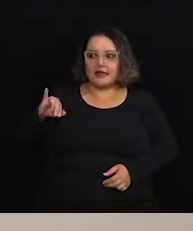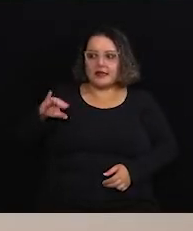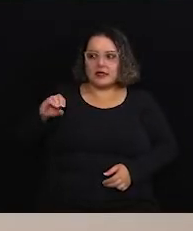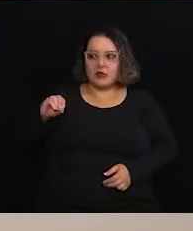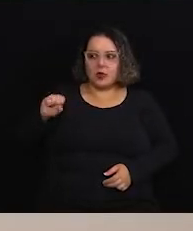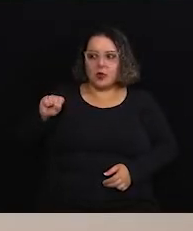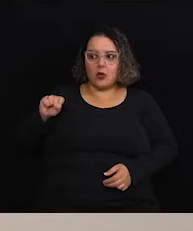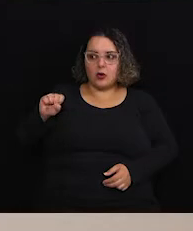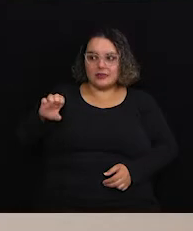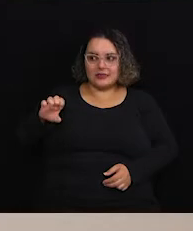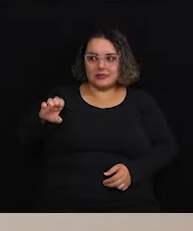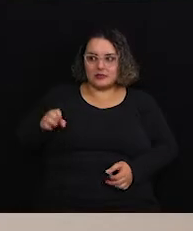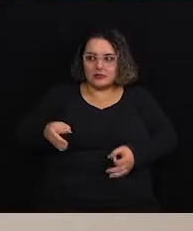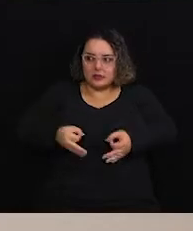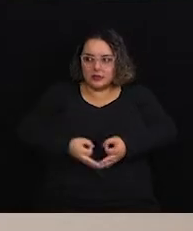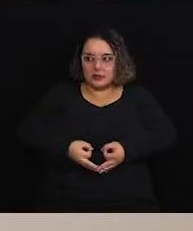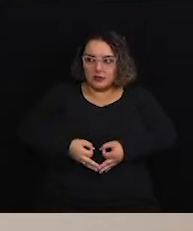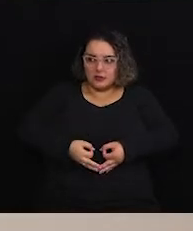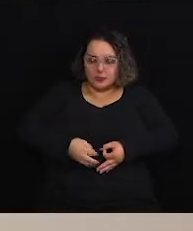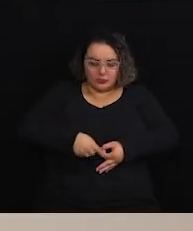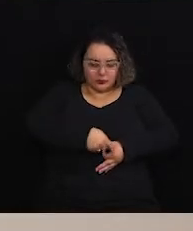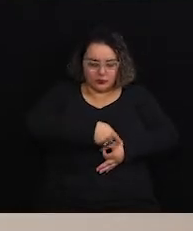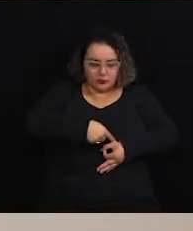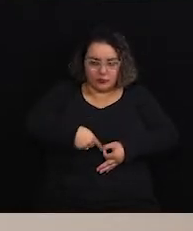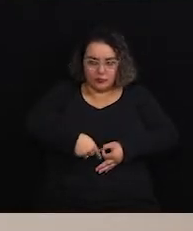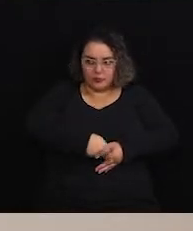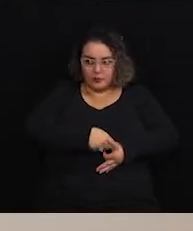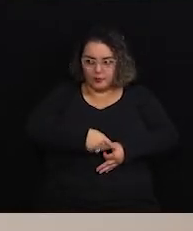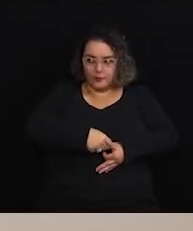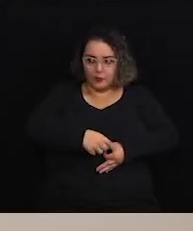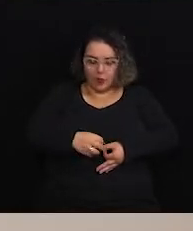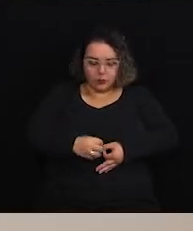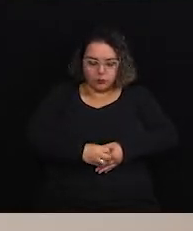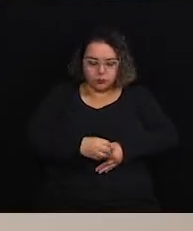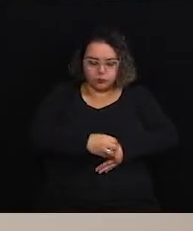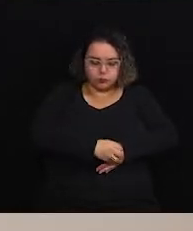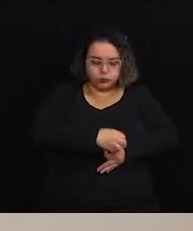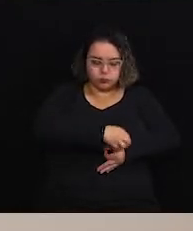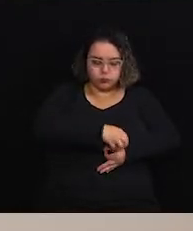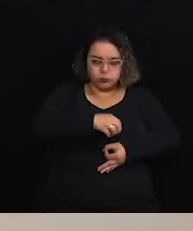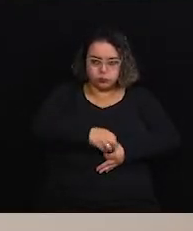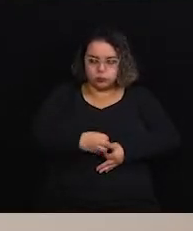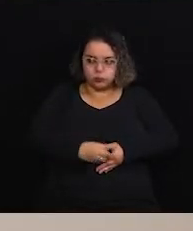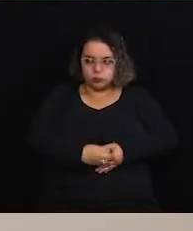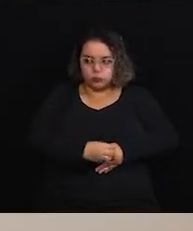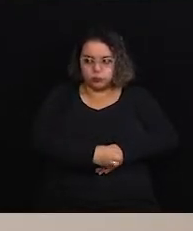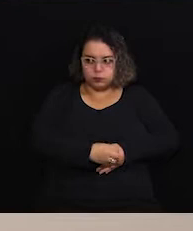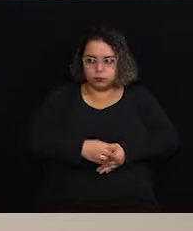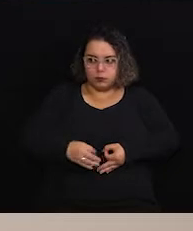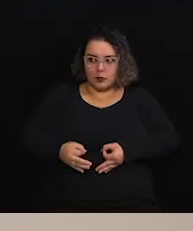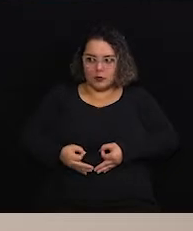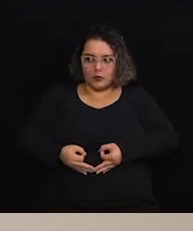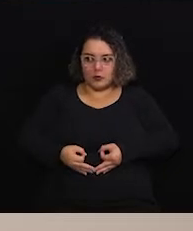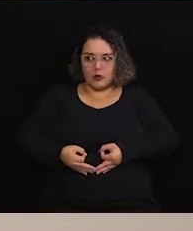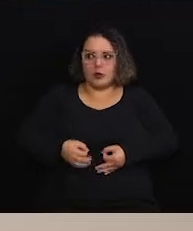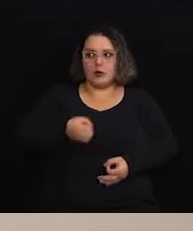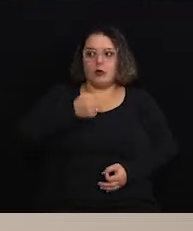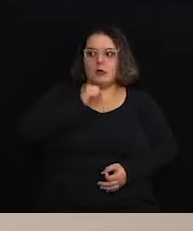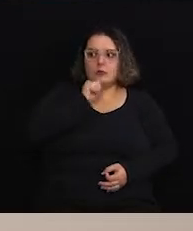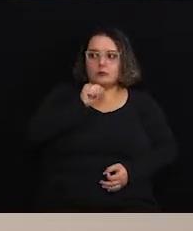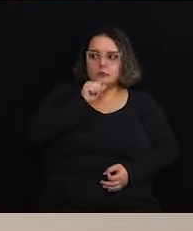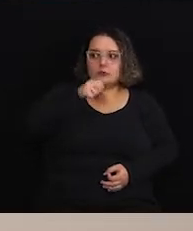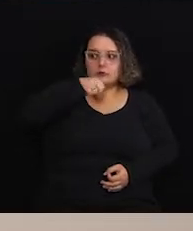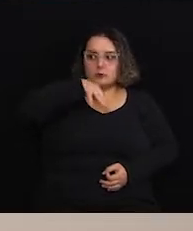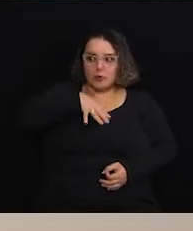ovários, a gente costuma ter formação de cistos, né? Principalmente quando, assim, num ciclo menstrual normal, regular, quando a